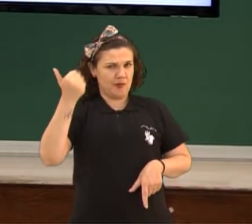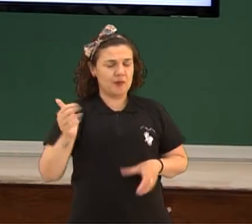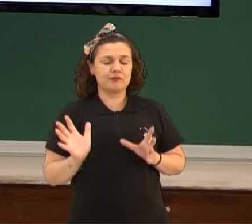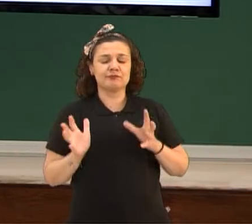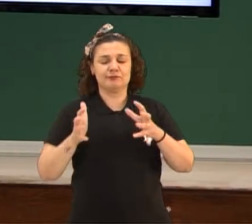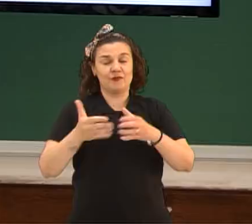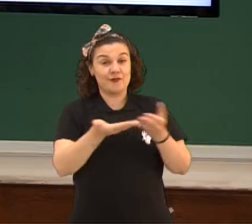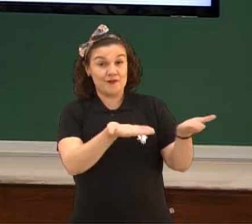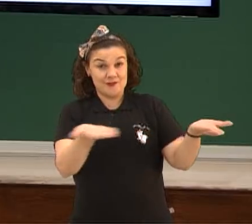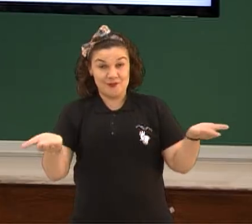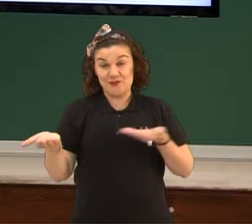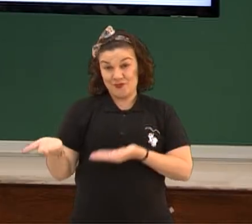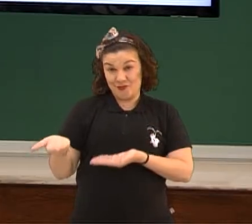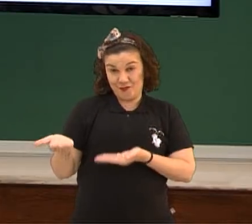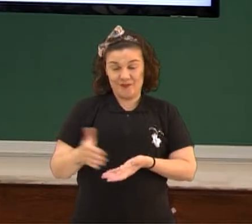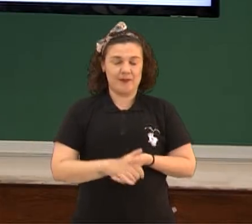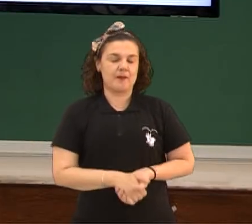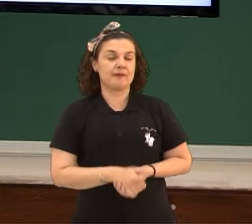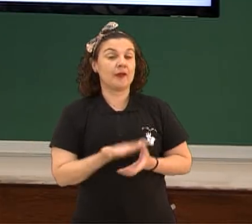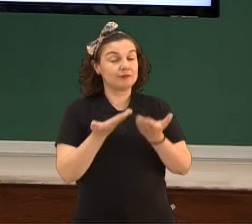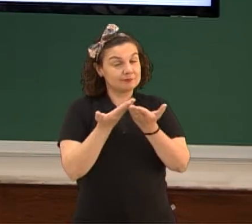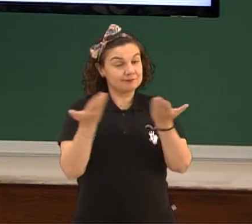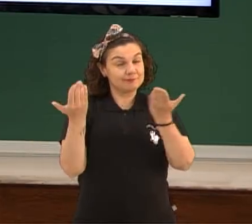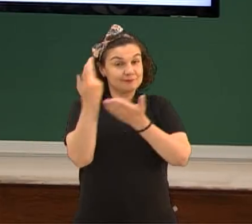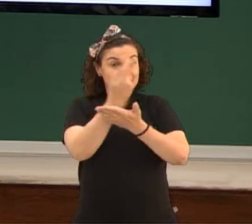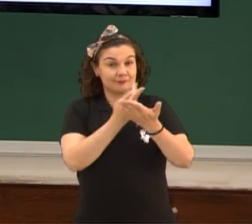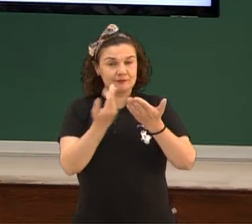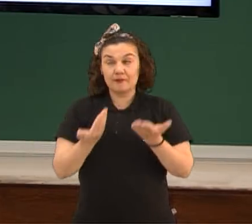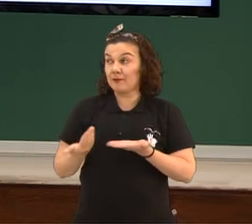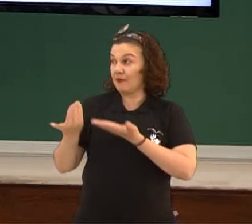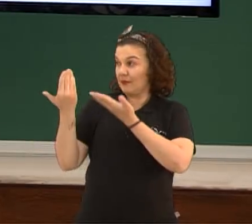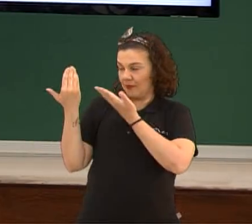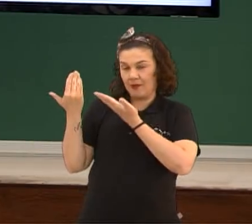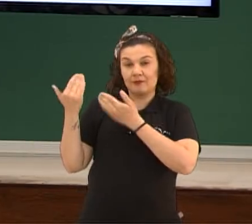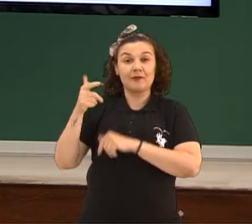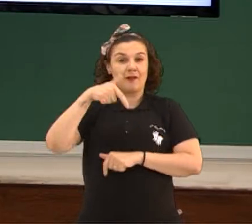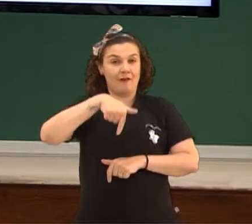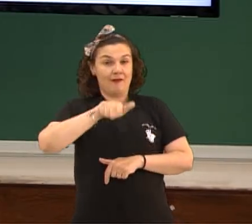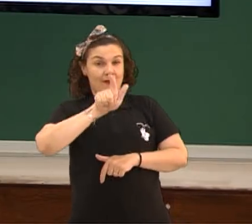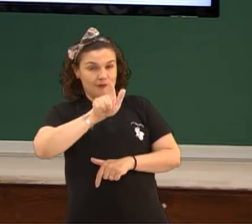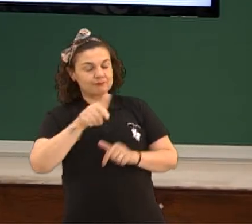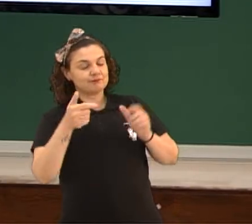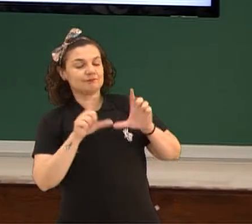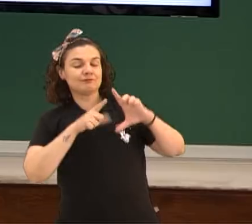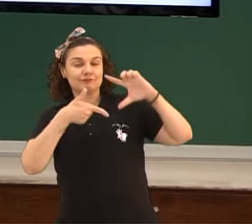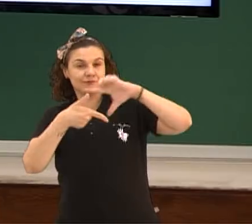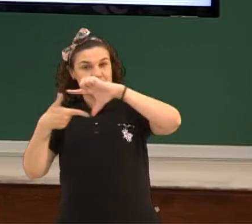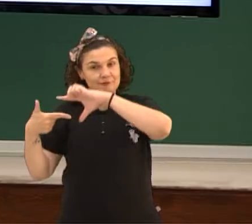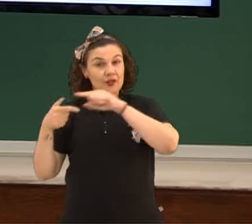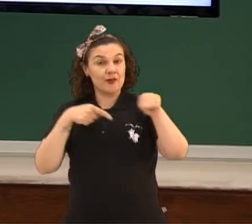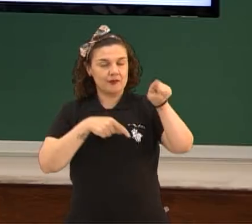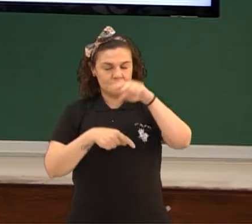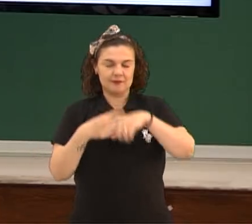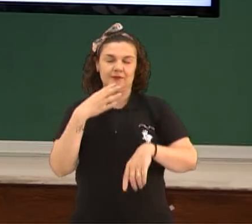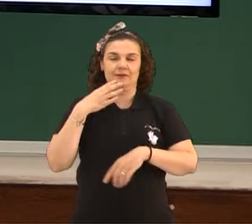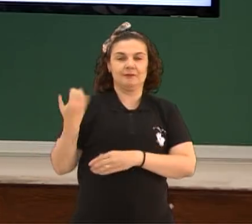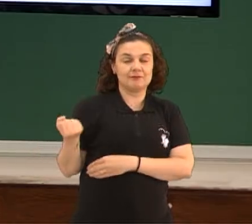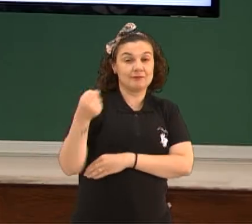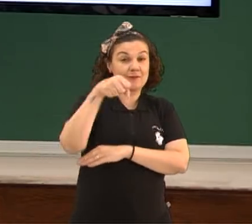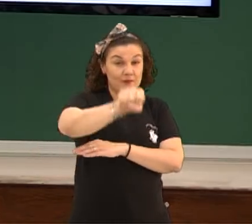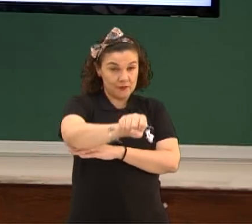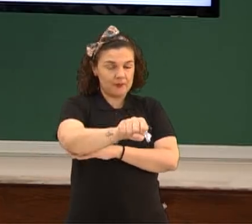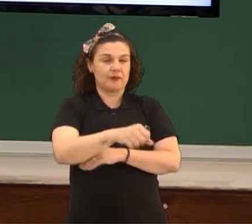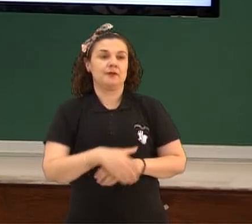da grande maioria de vocês. Então está retratado aqui essas histórias em quadrinhos e trazendo nas histórias em quadrinhos nós trazemos esses super-heróis,